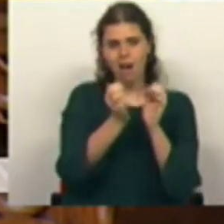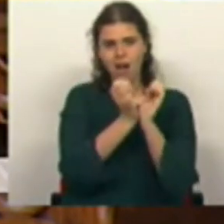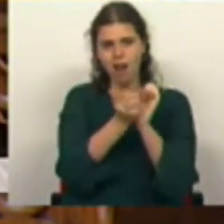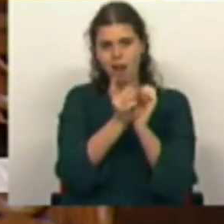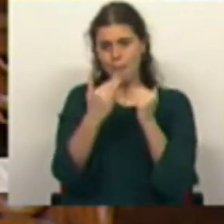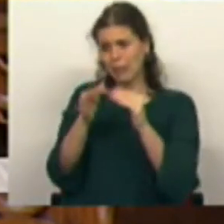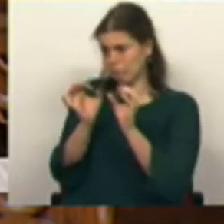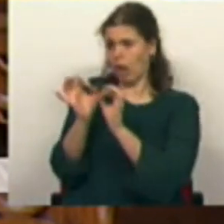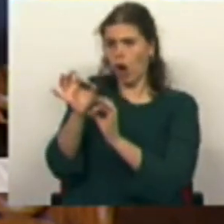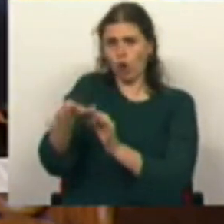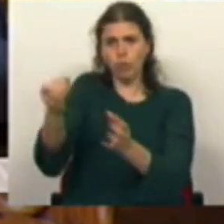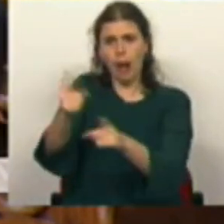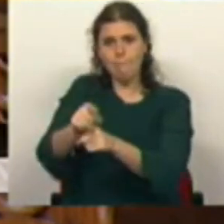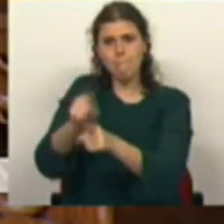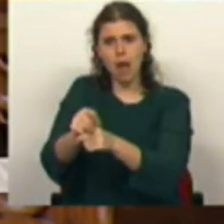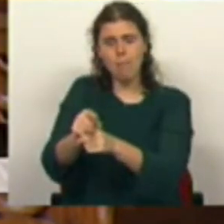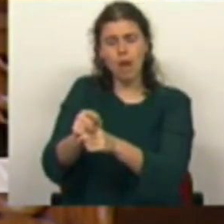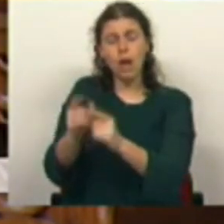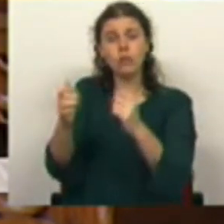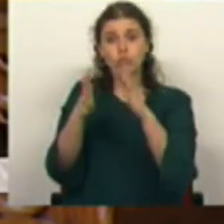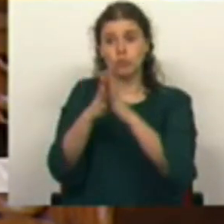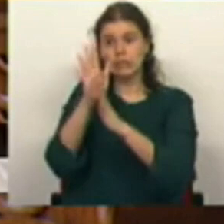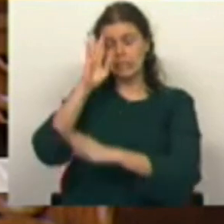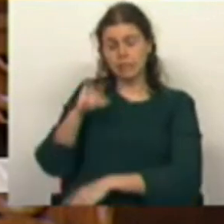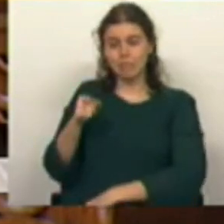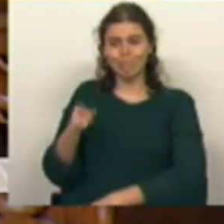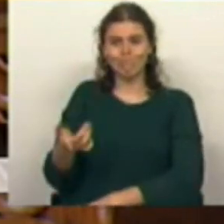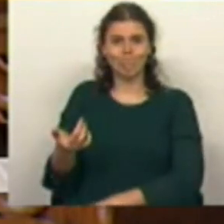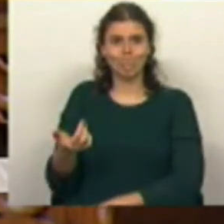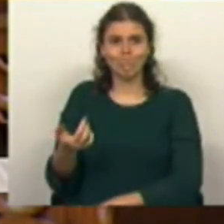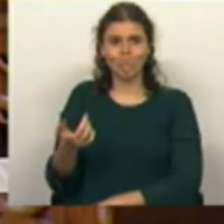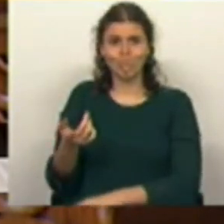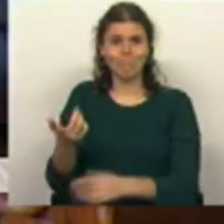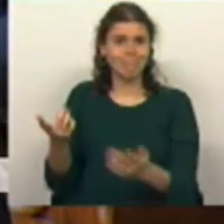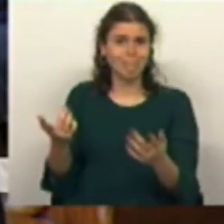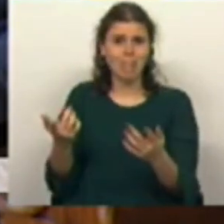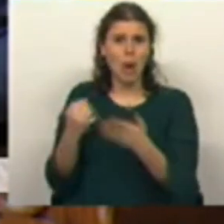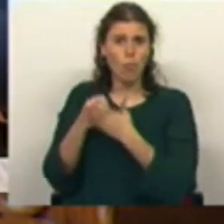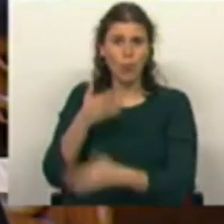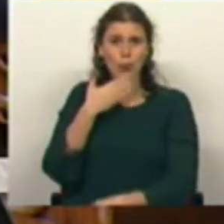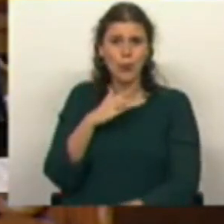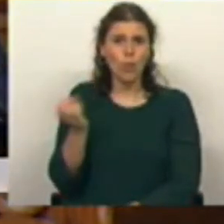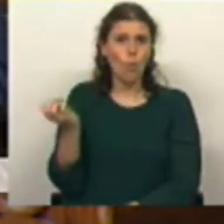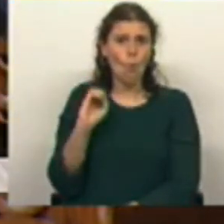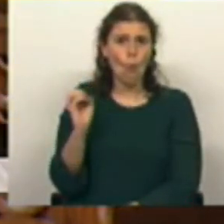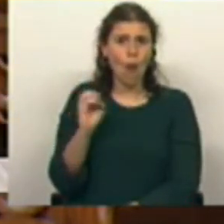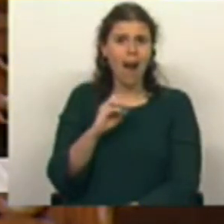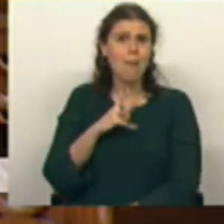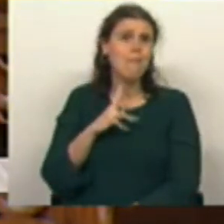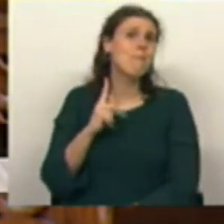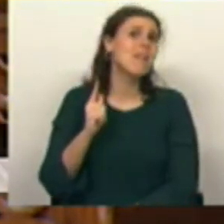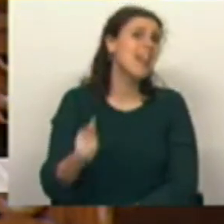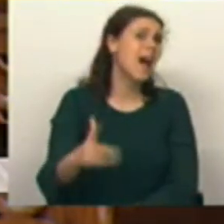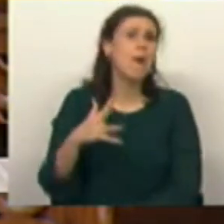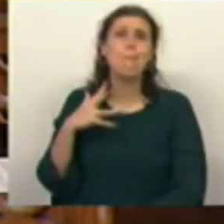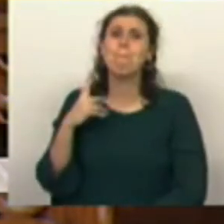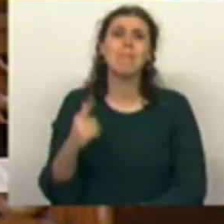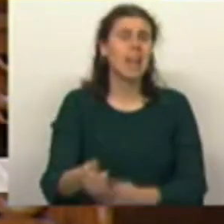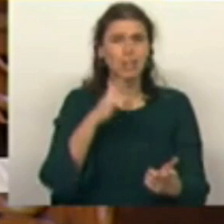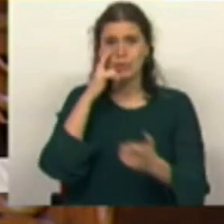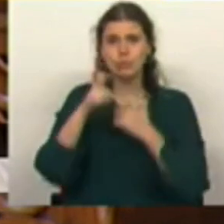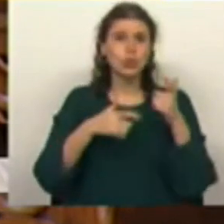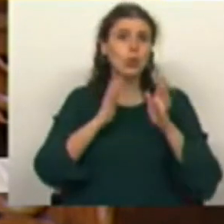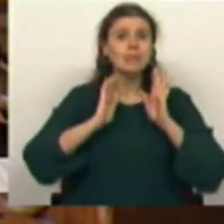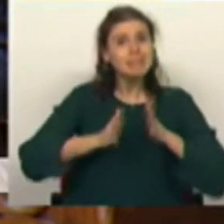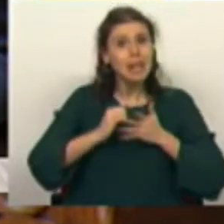para a Caixa de Previdência, que também todos sabemos que não tem, nem de perto nem de longe, apoios suficientes para milhares, centenas de milhares de pessoas